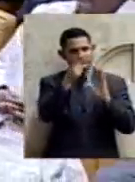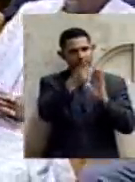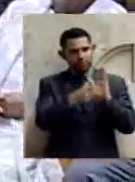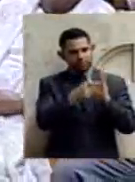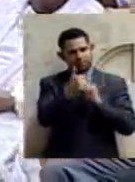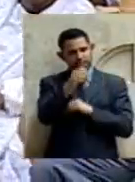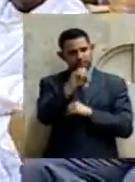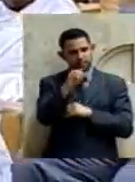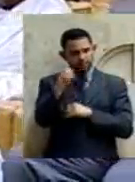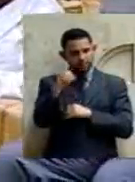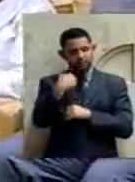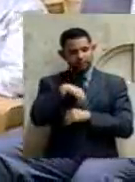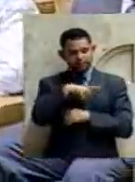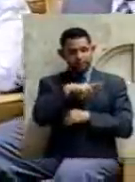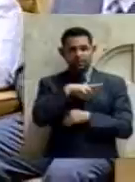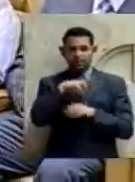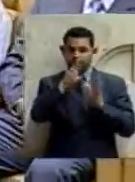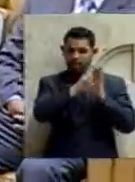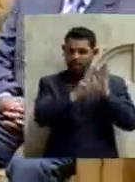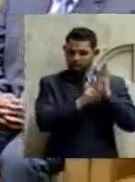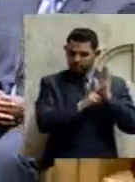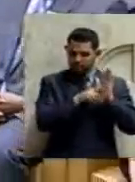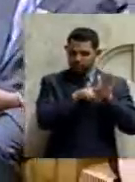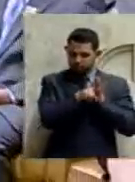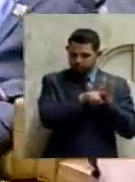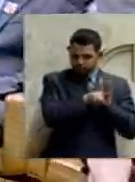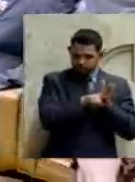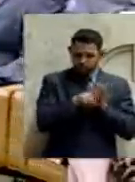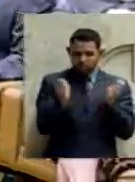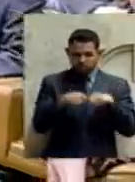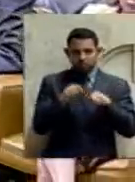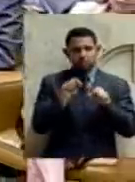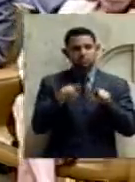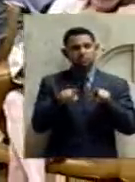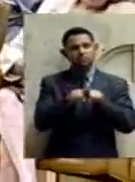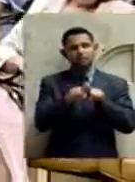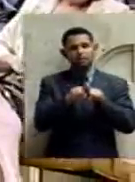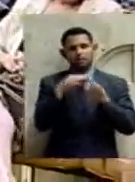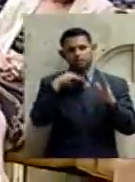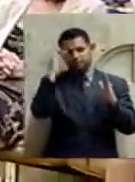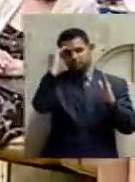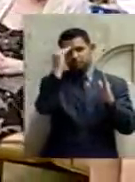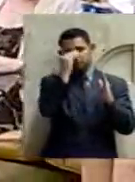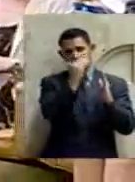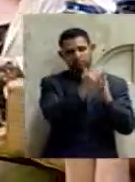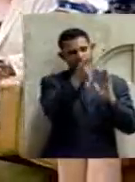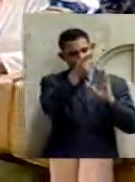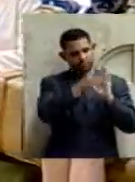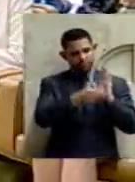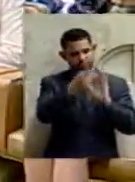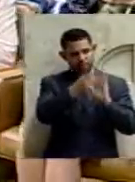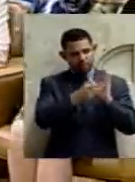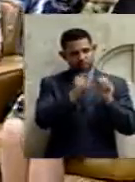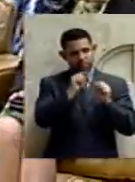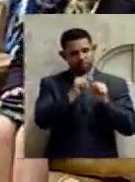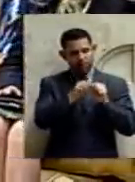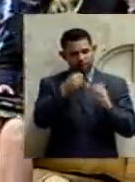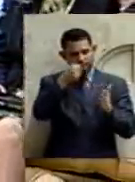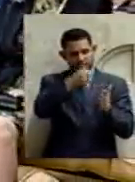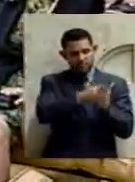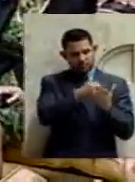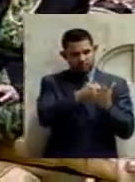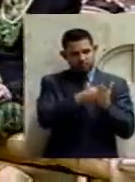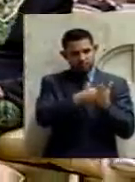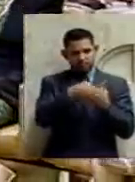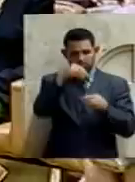186, da qual foi relator, concernente à constitucionalidade das políticas de ação afirmativa